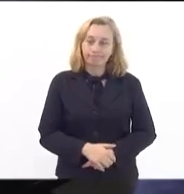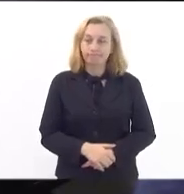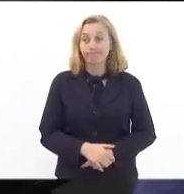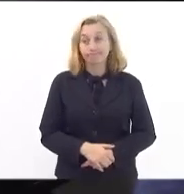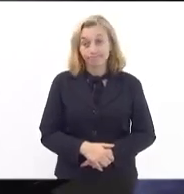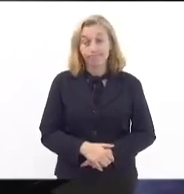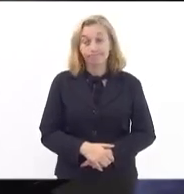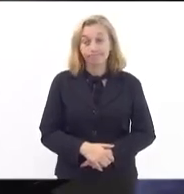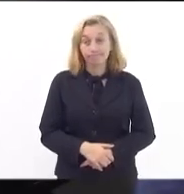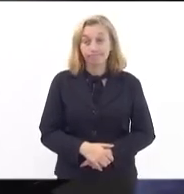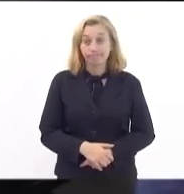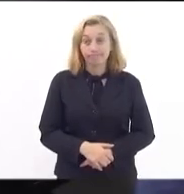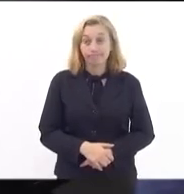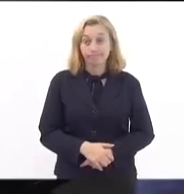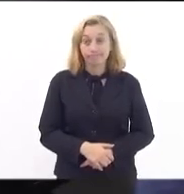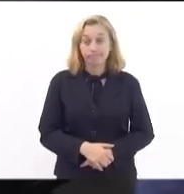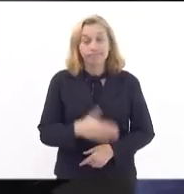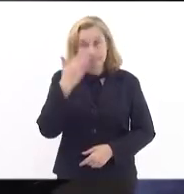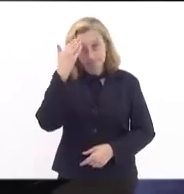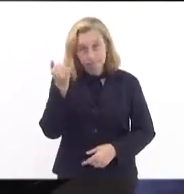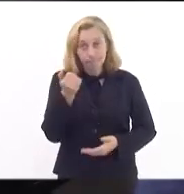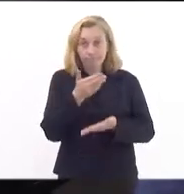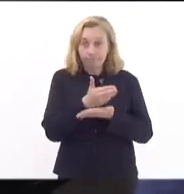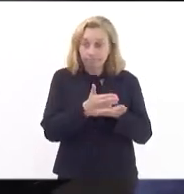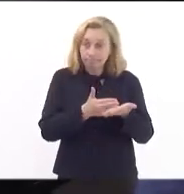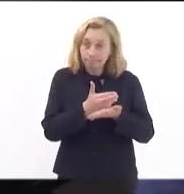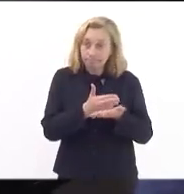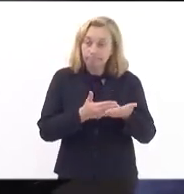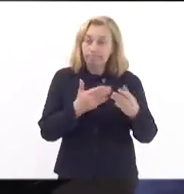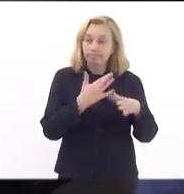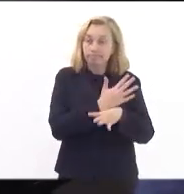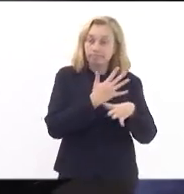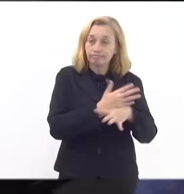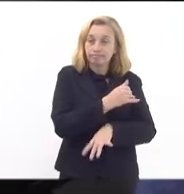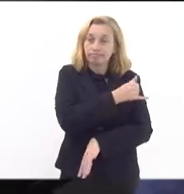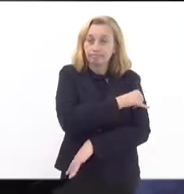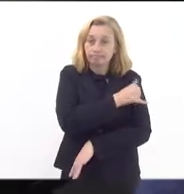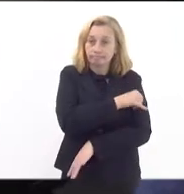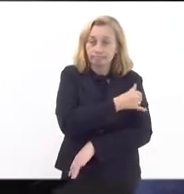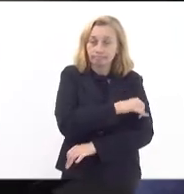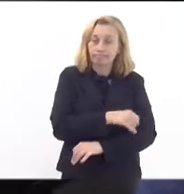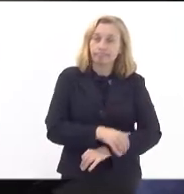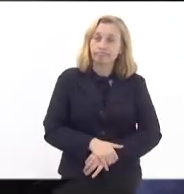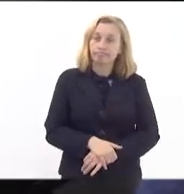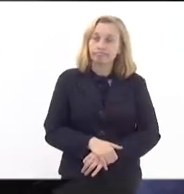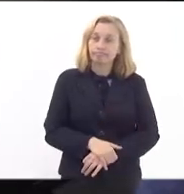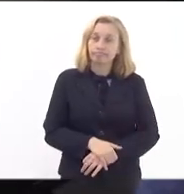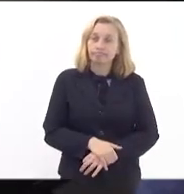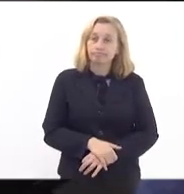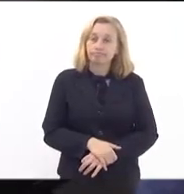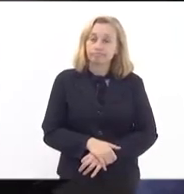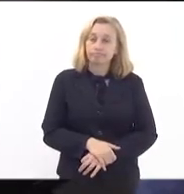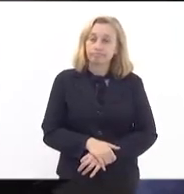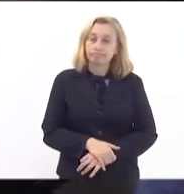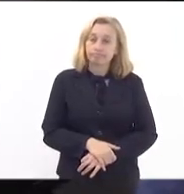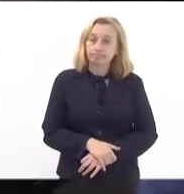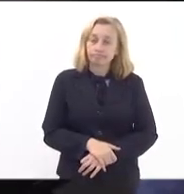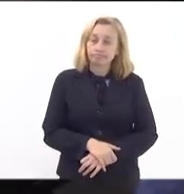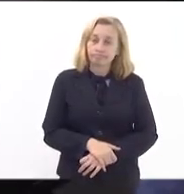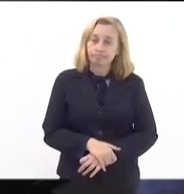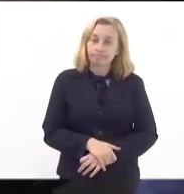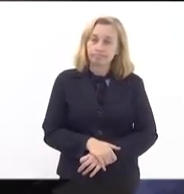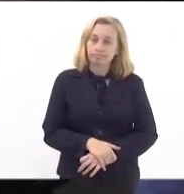É claro que eu sei que metade por exemplo da cidade do Rio de Janeiro tá território ao médico